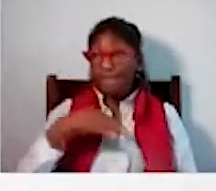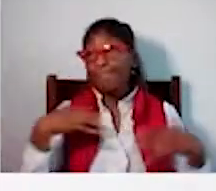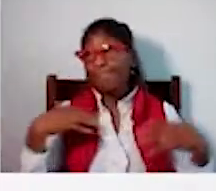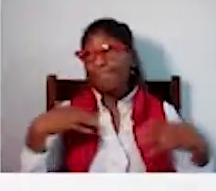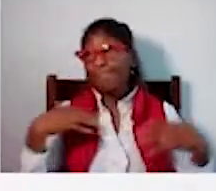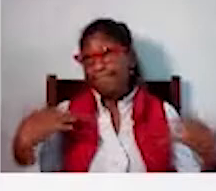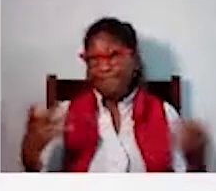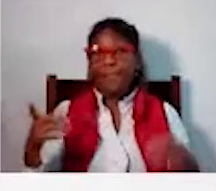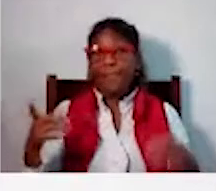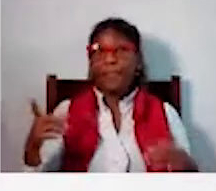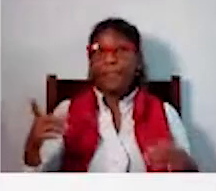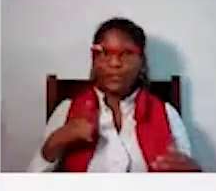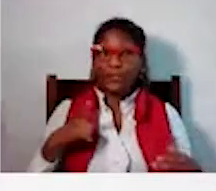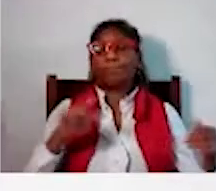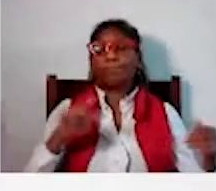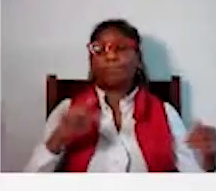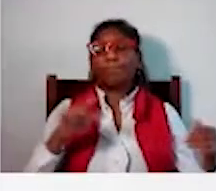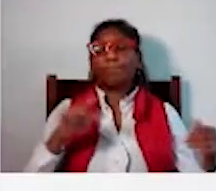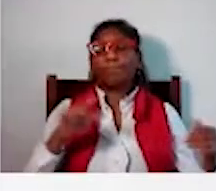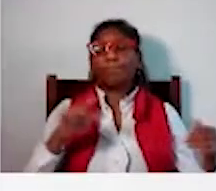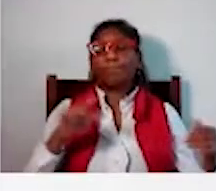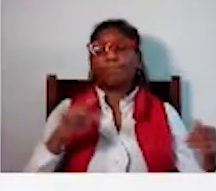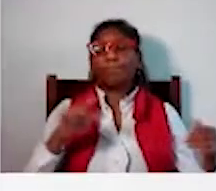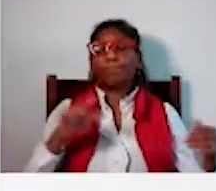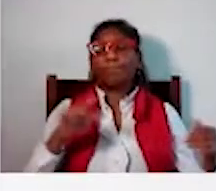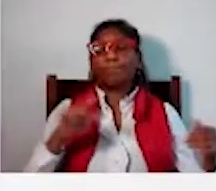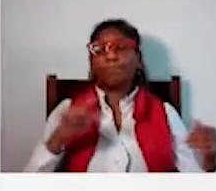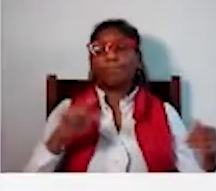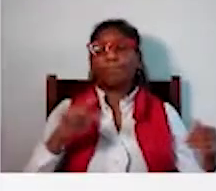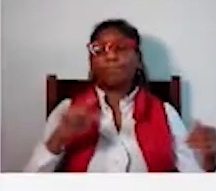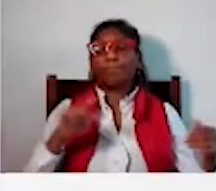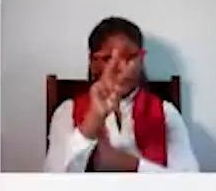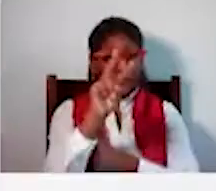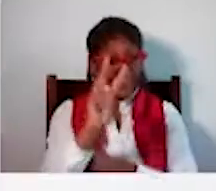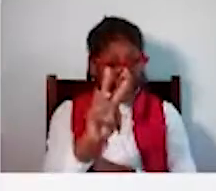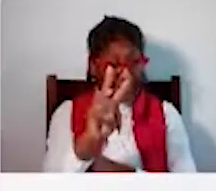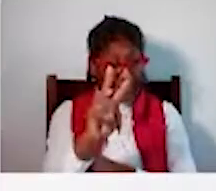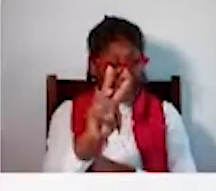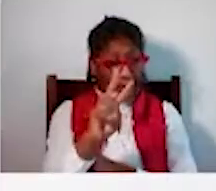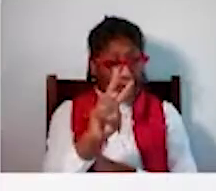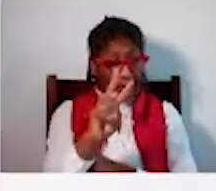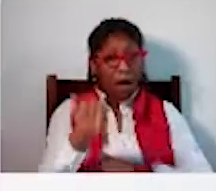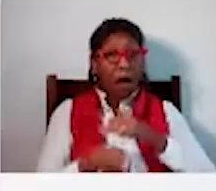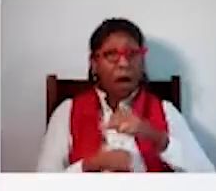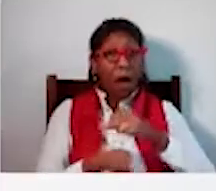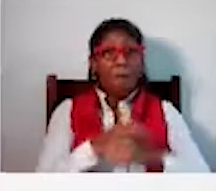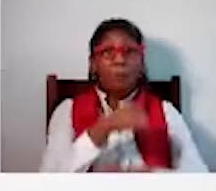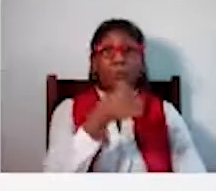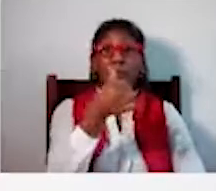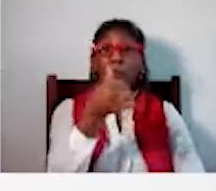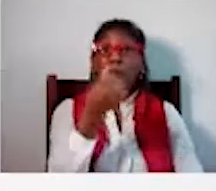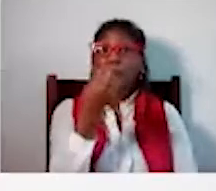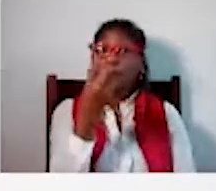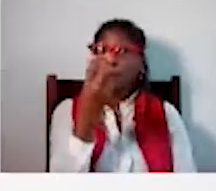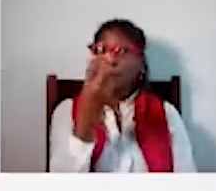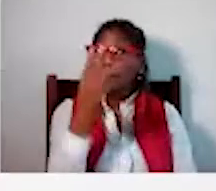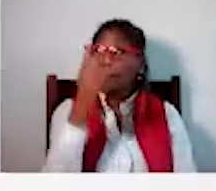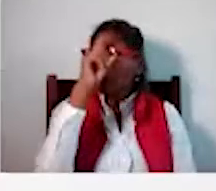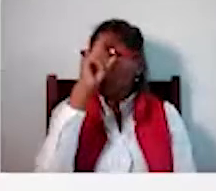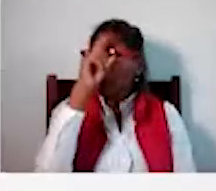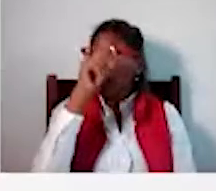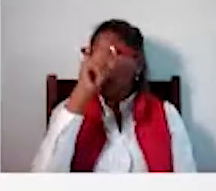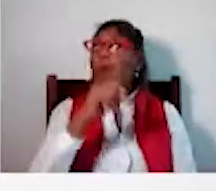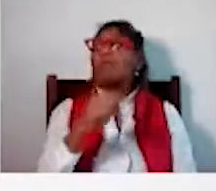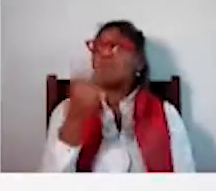para Covid-19, eram 23 e passou para 63 internações, hospitalizações